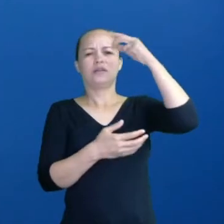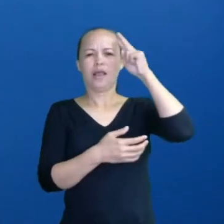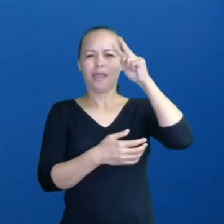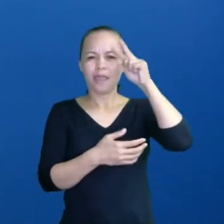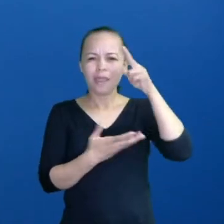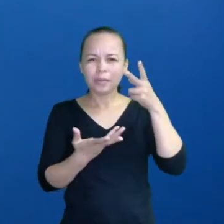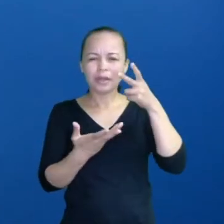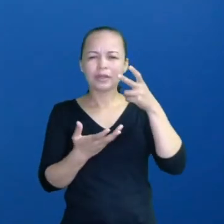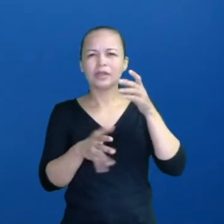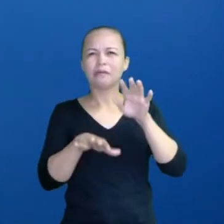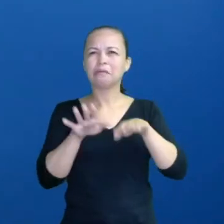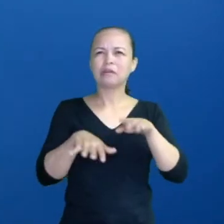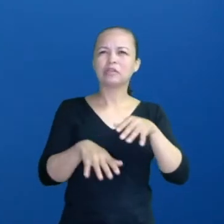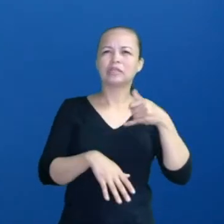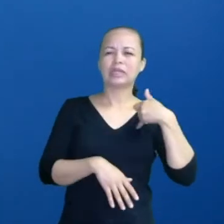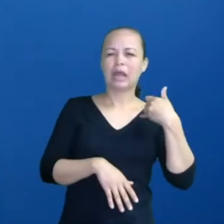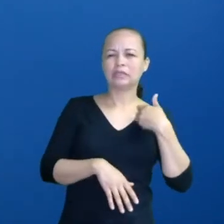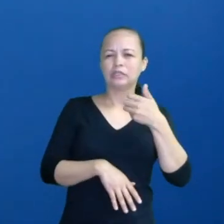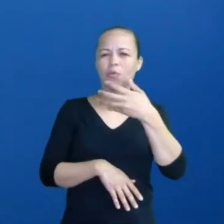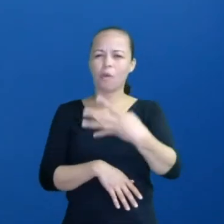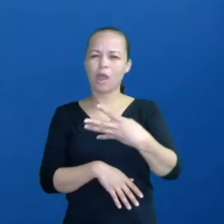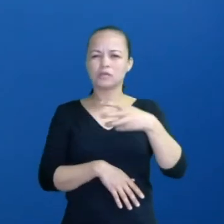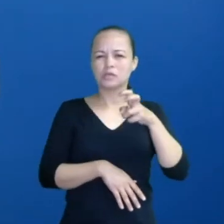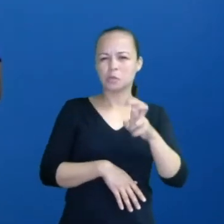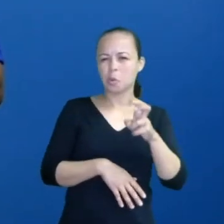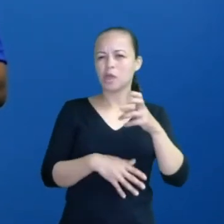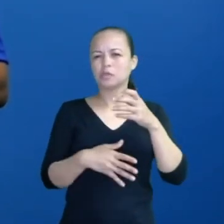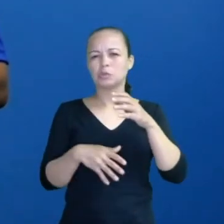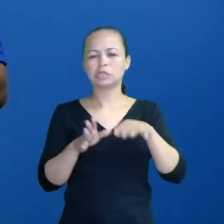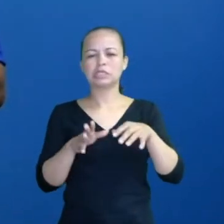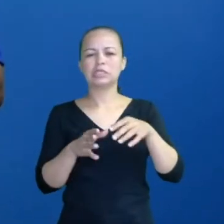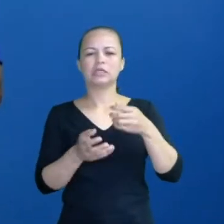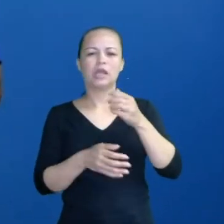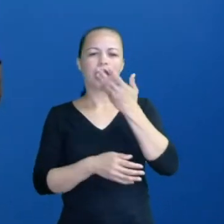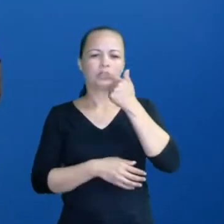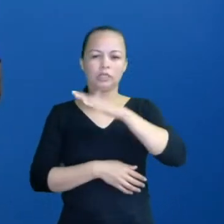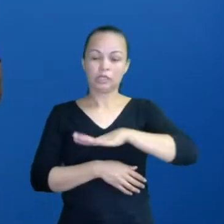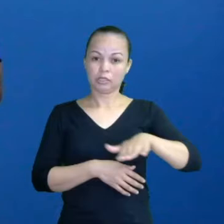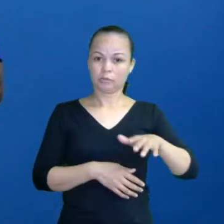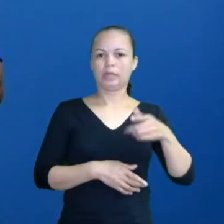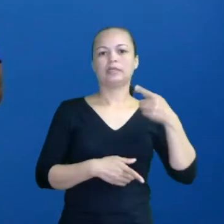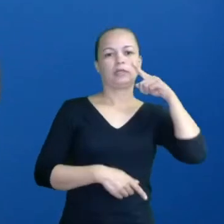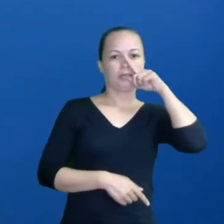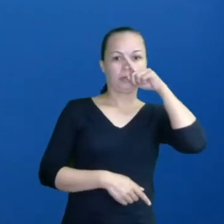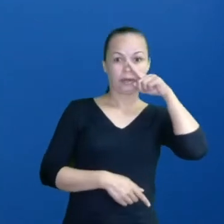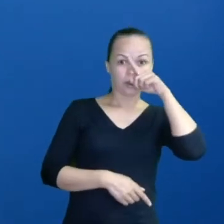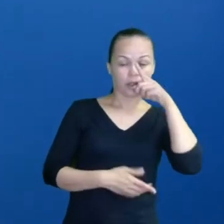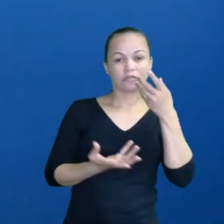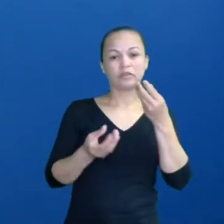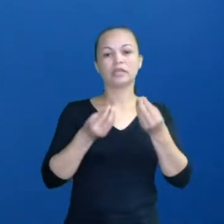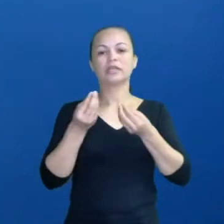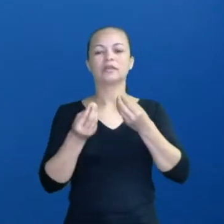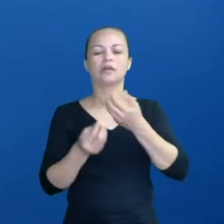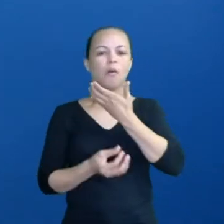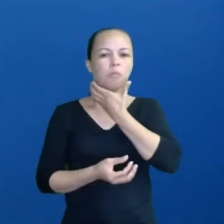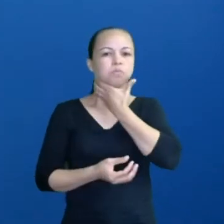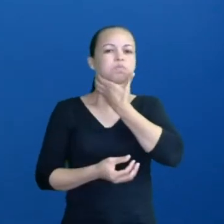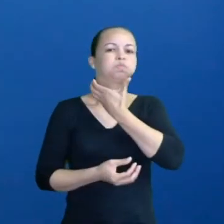4, 5 anos. Mas temos também essas outras doenças que também são graves. A cachumba, que é chamada de